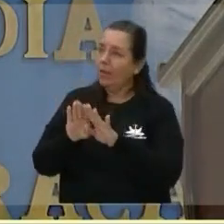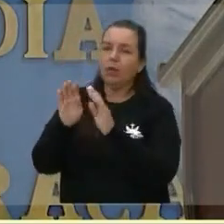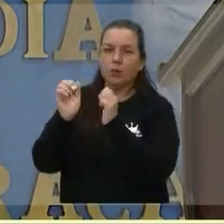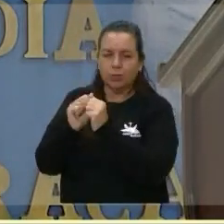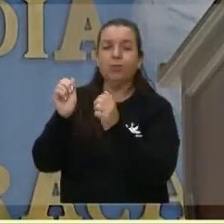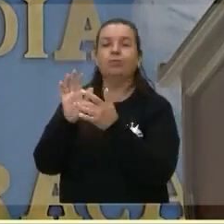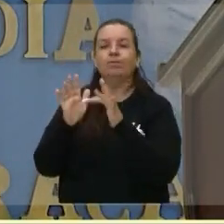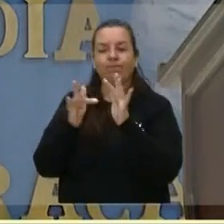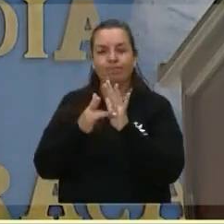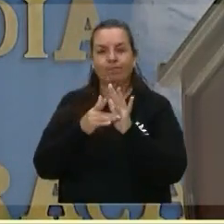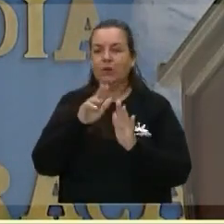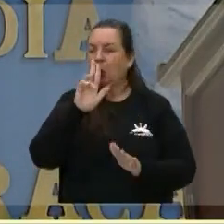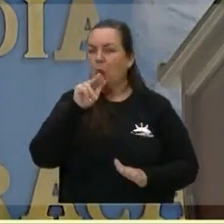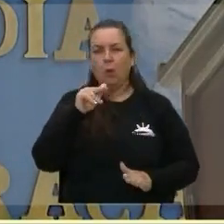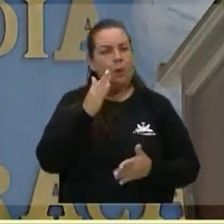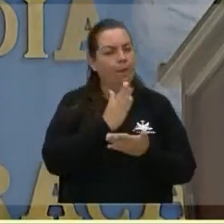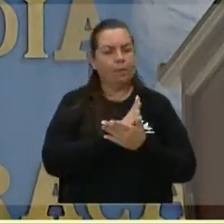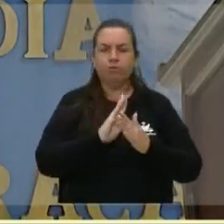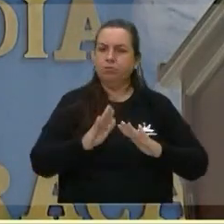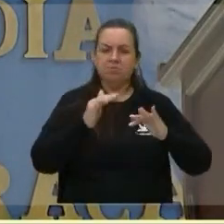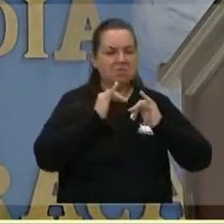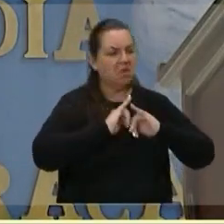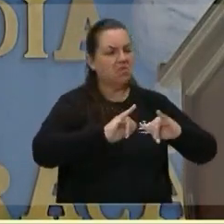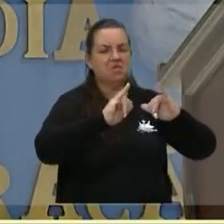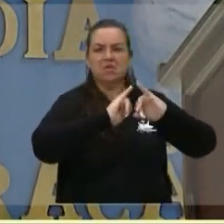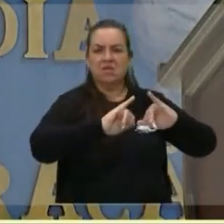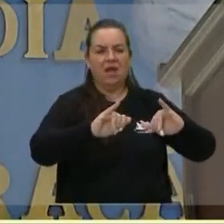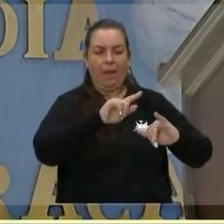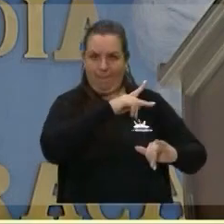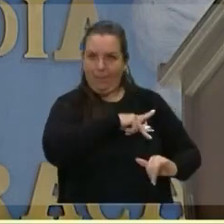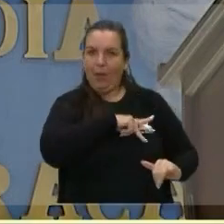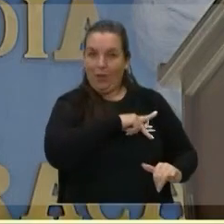nunca deixarei de anunciar.